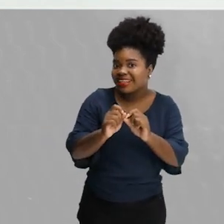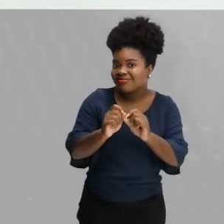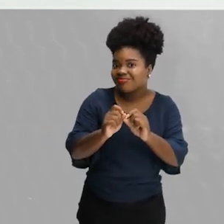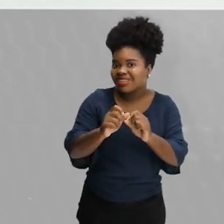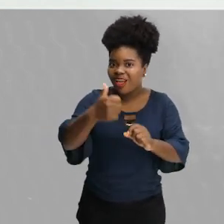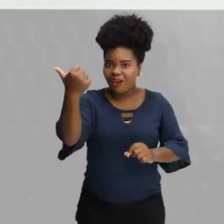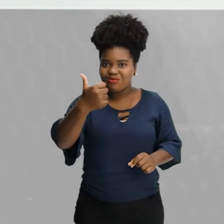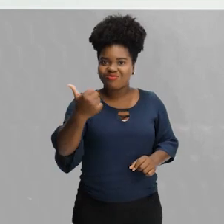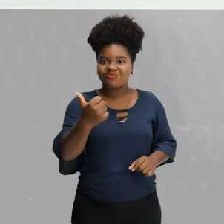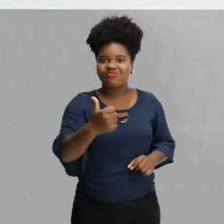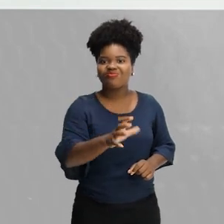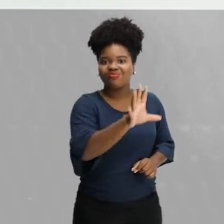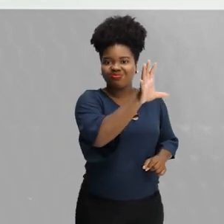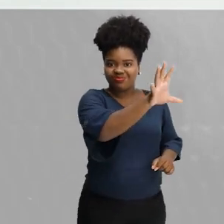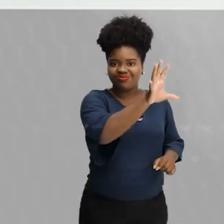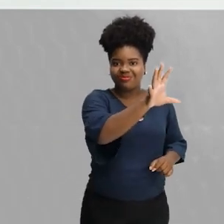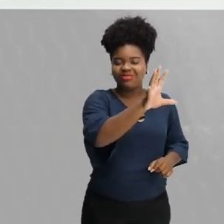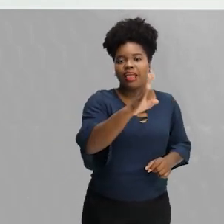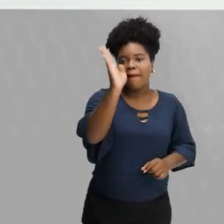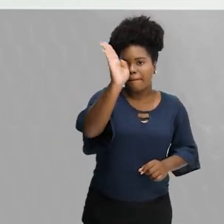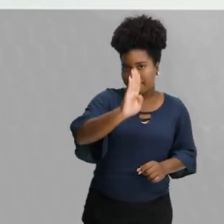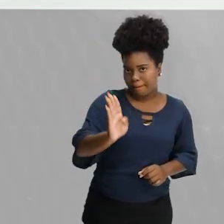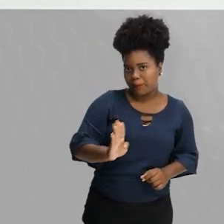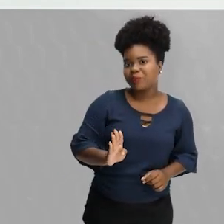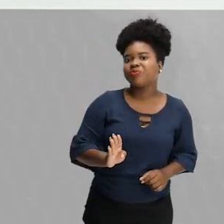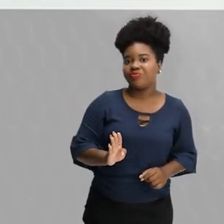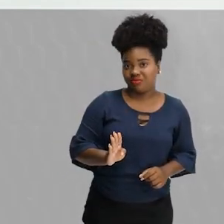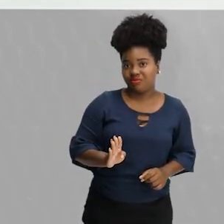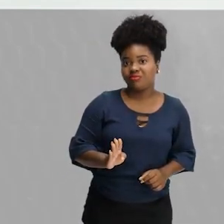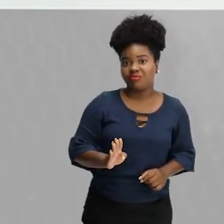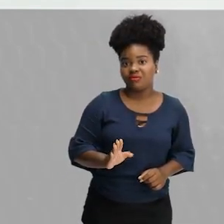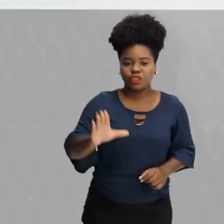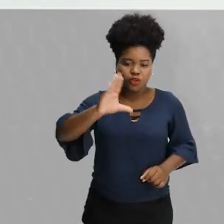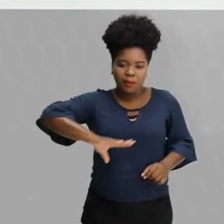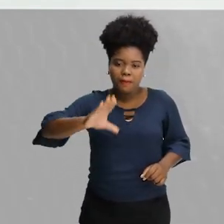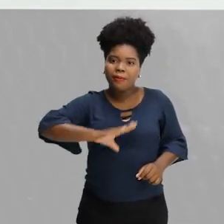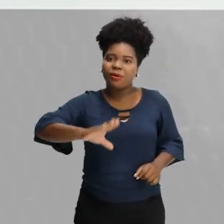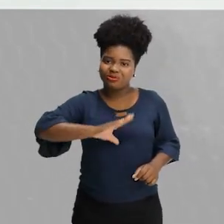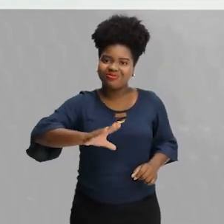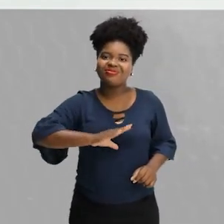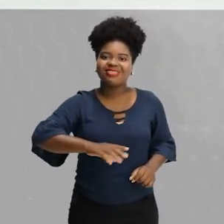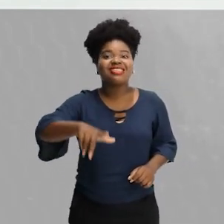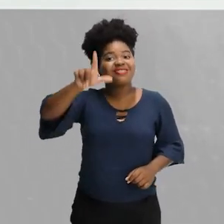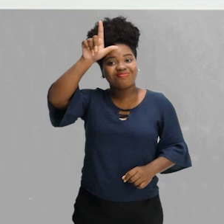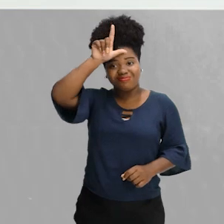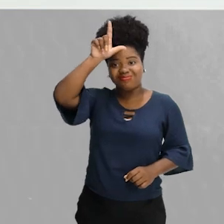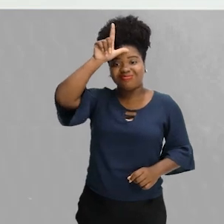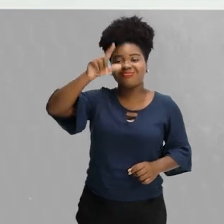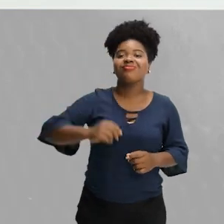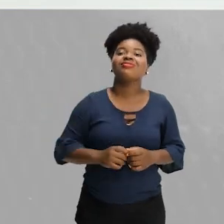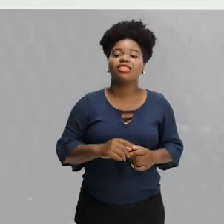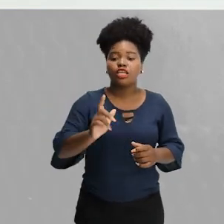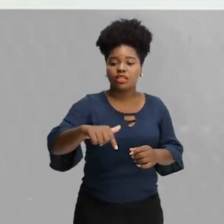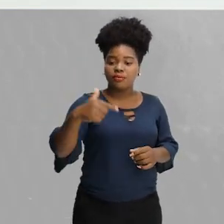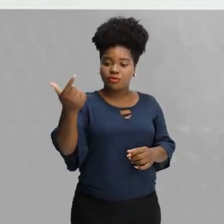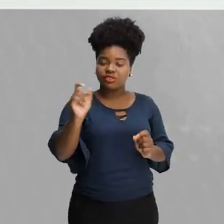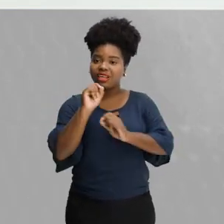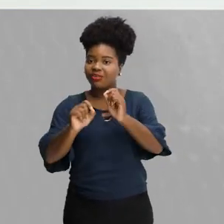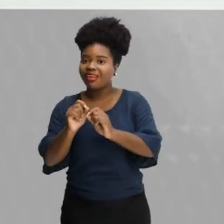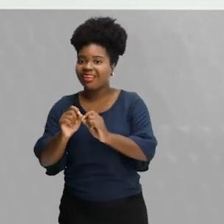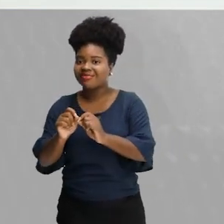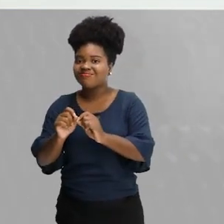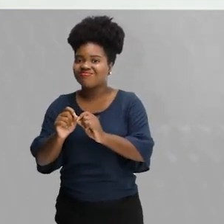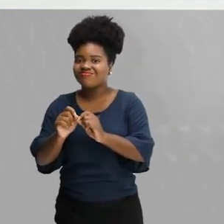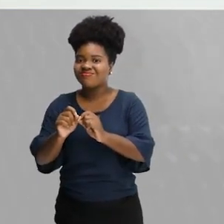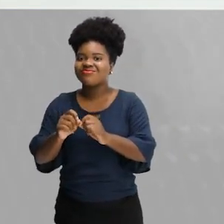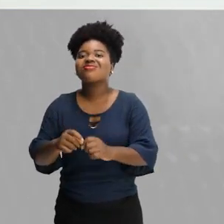brasileiro. Ainda quando posse portuguesa. Tudo que eu tinha depois daquela linha era território espanhol. A